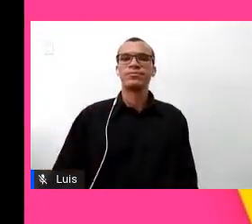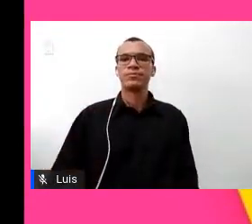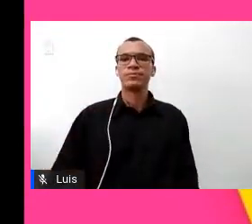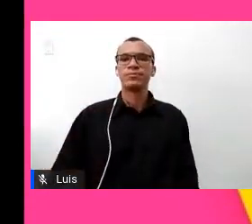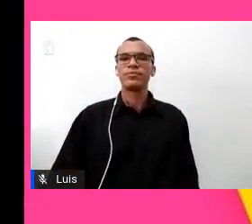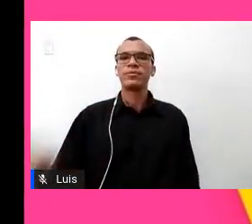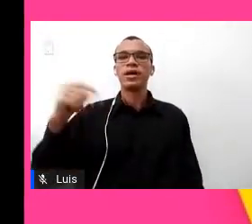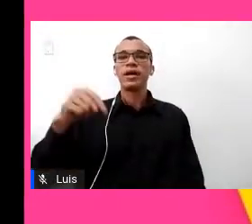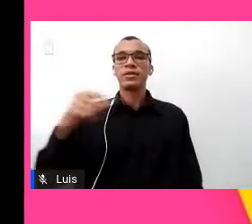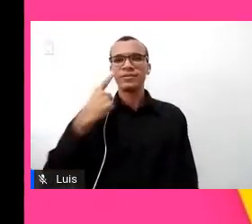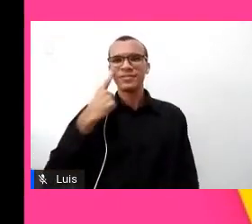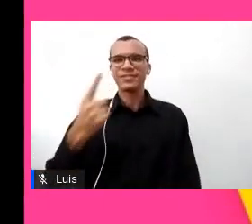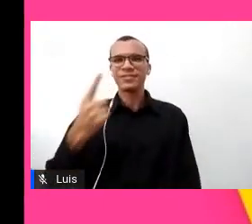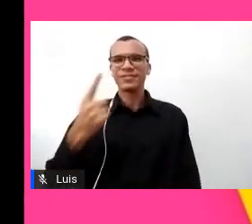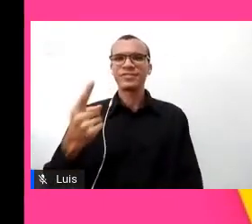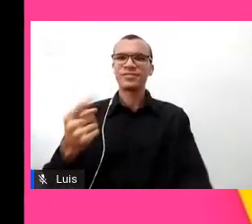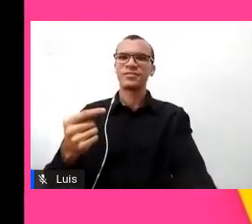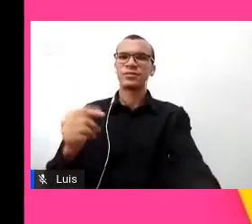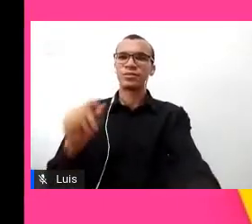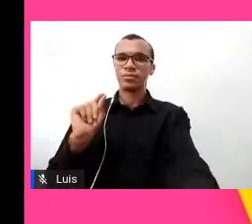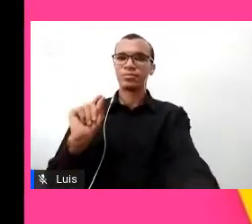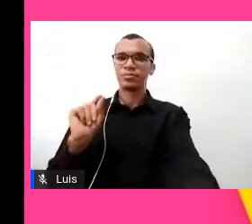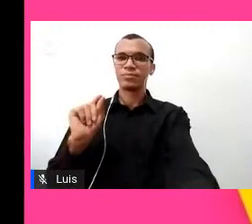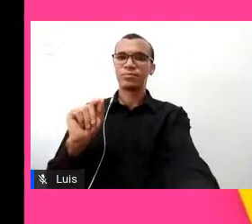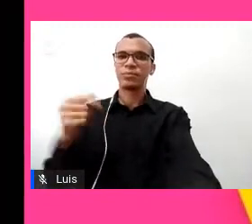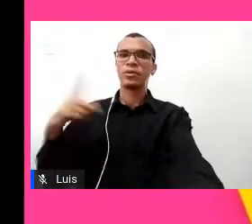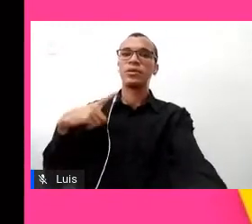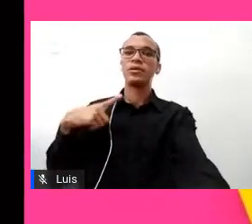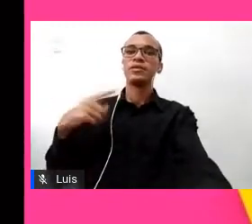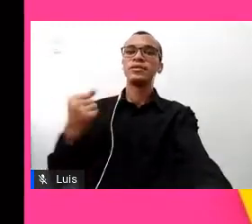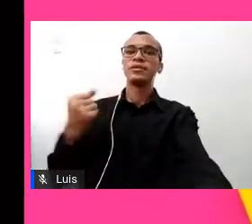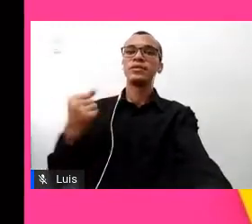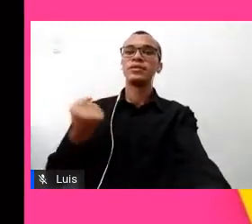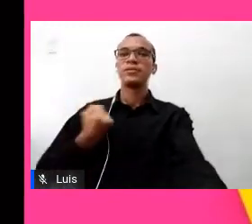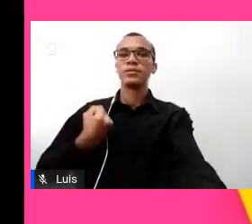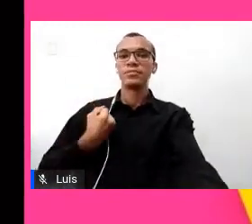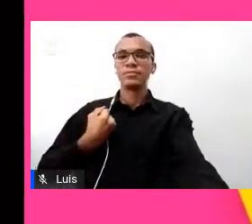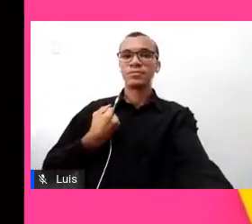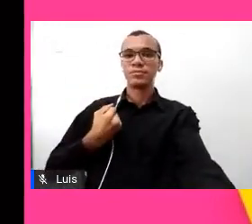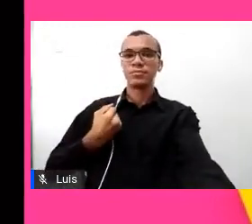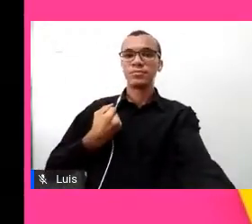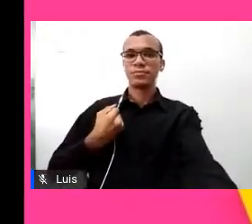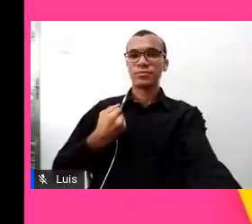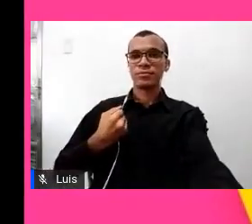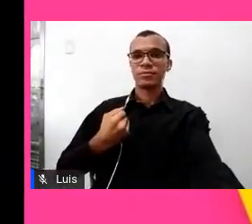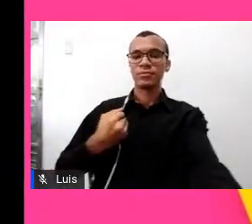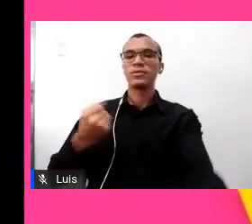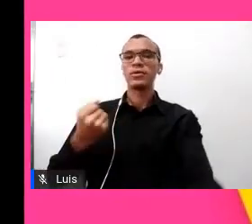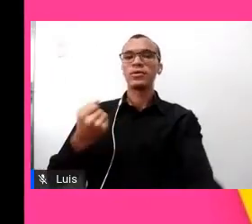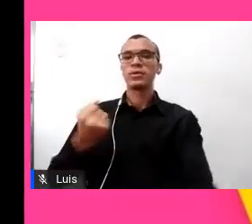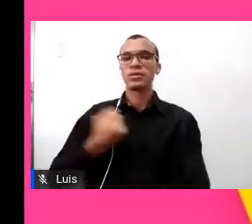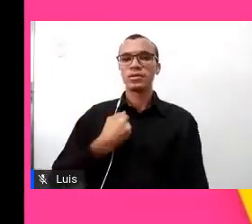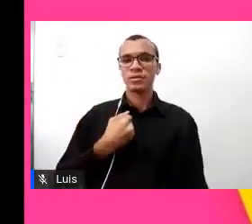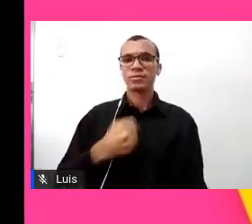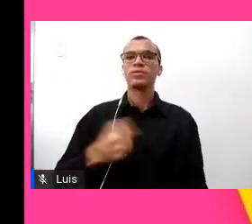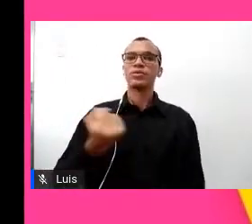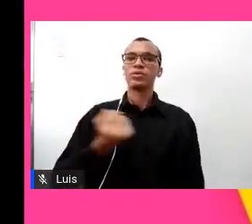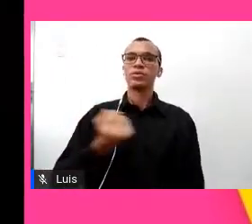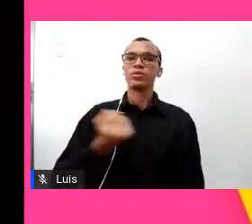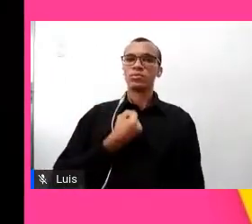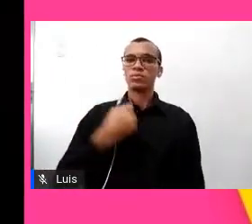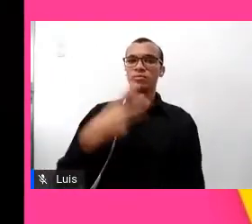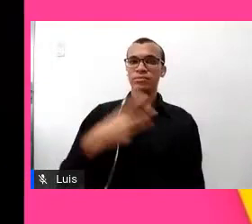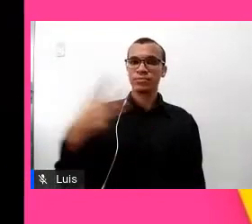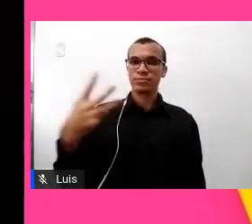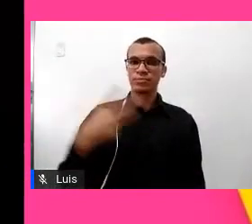vocês perceberem, ó, eu tenho, então, números. Desse lado aqui eu tenho o número 33,